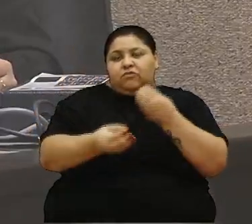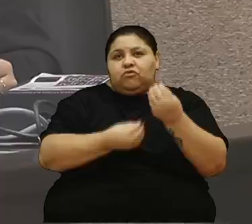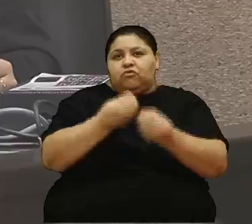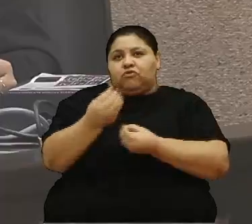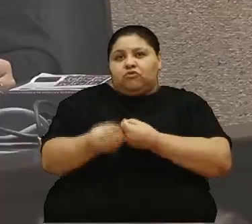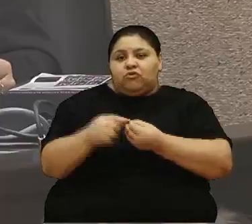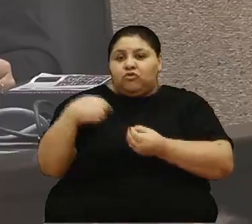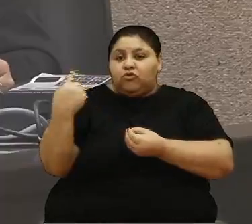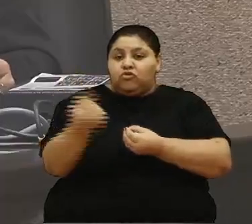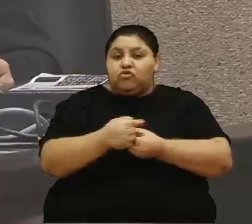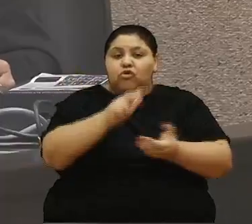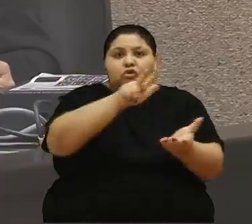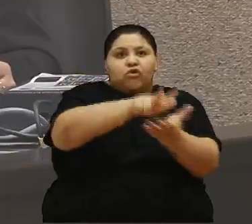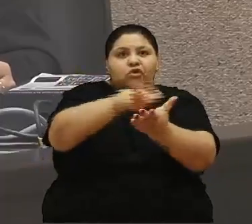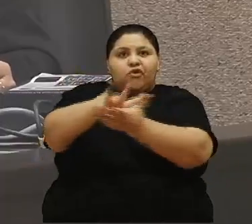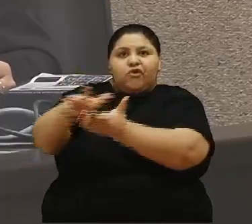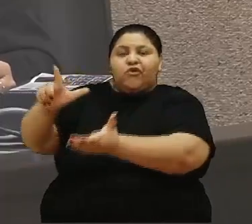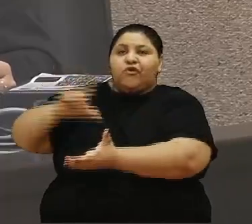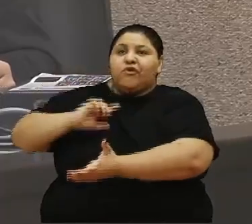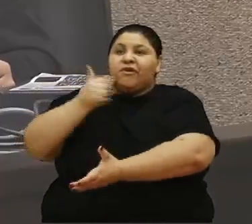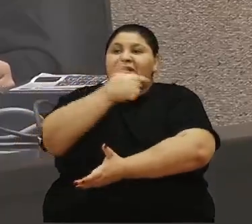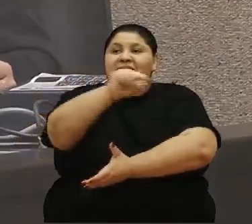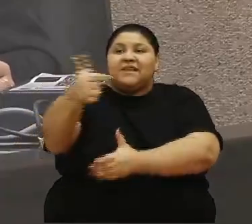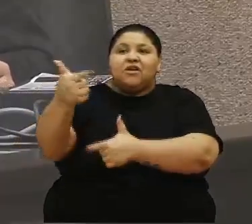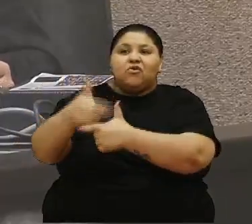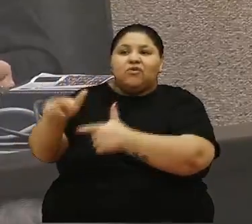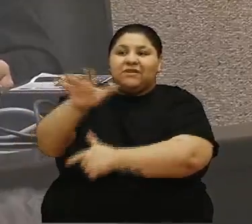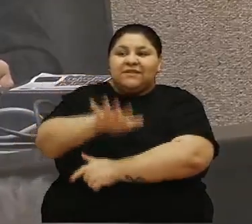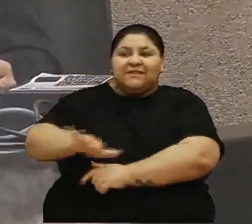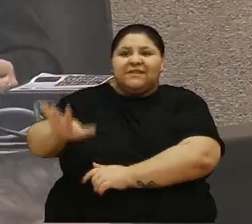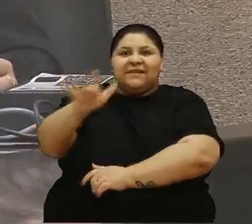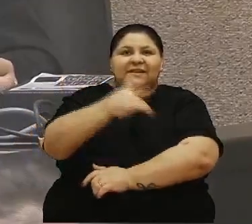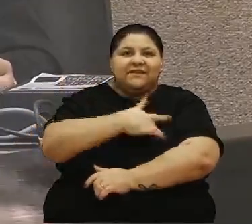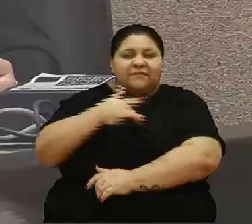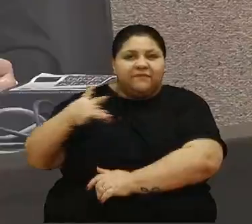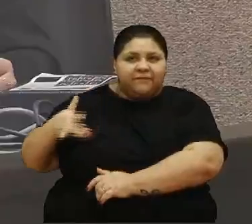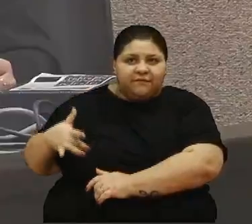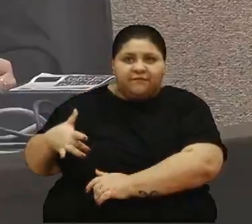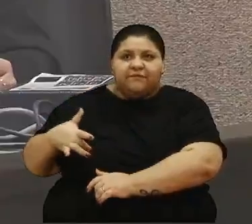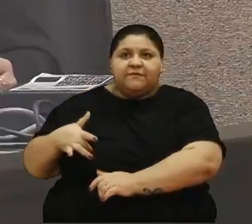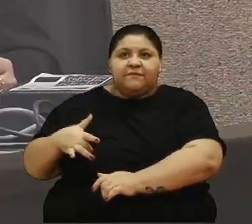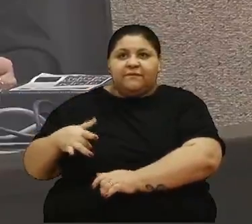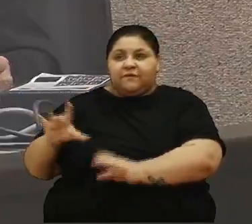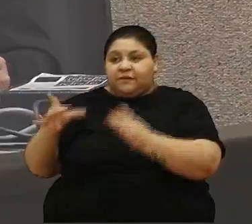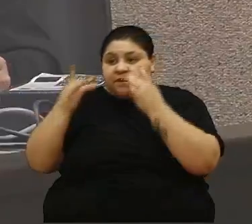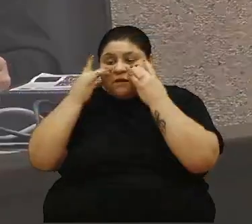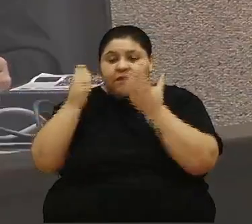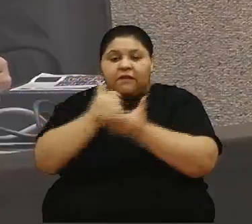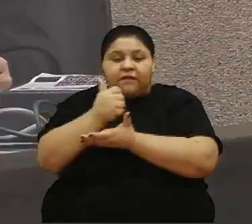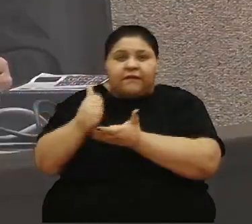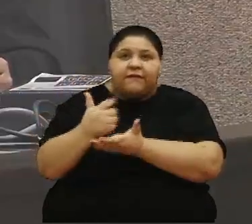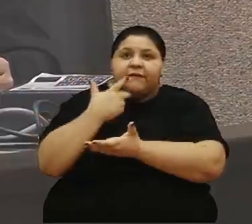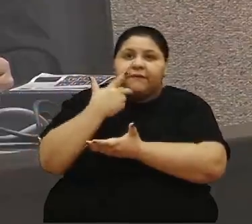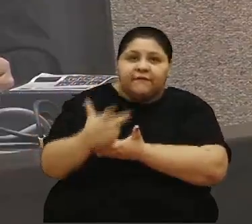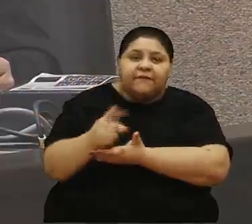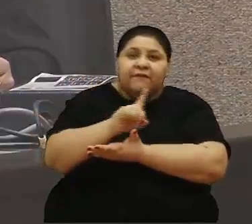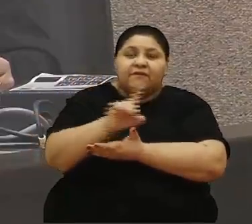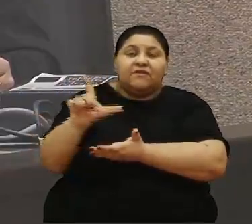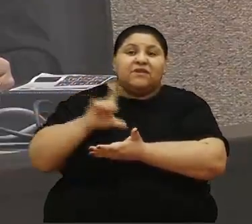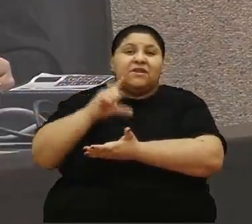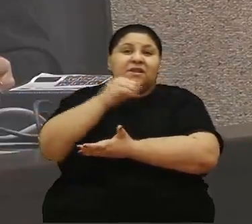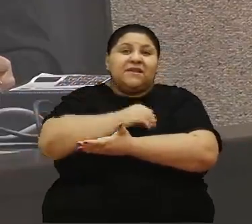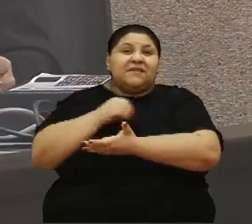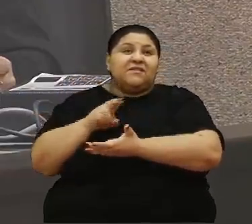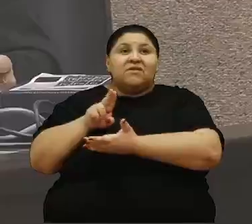dos nossos leitos. A gente tem outros problemas na área da saúde, a questão da atenção básica, que a gente vem falado, não tem médico